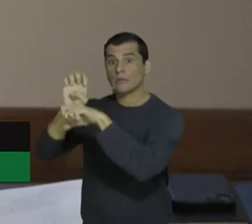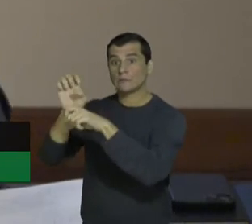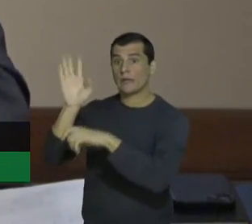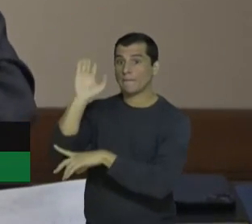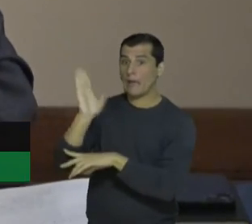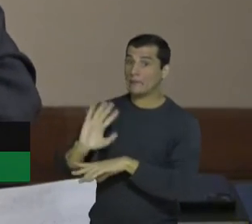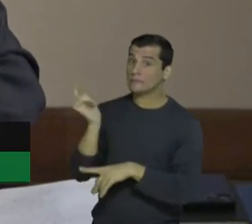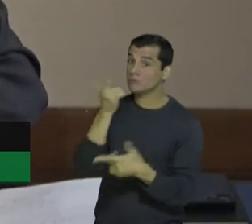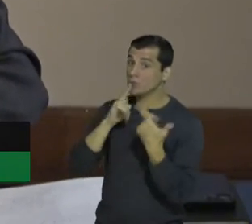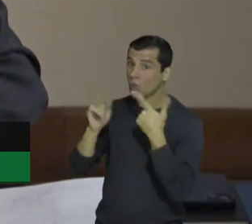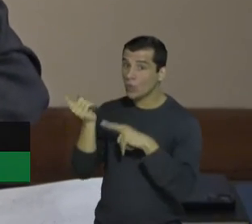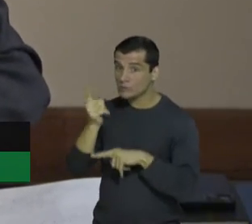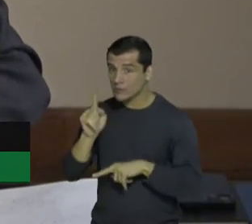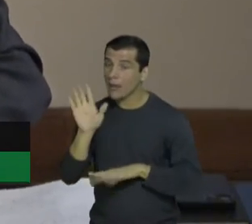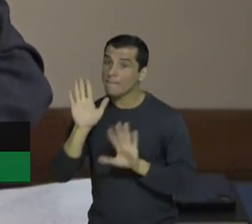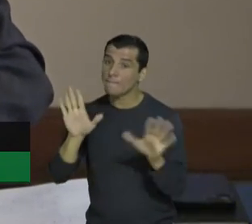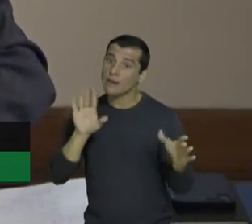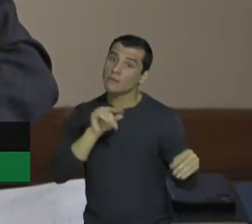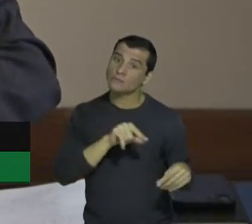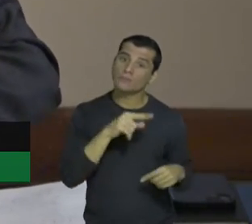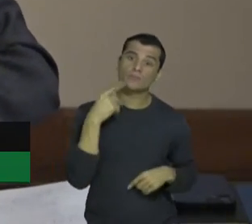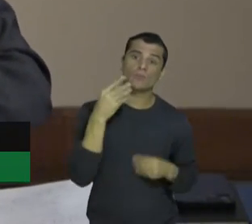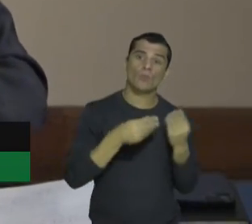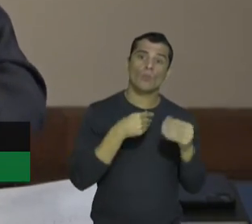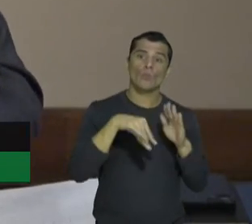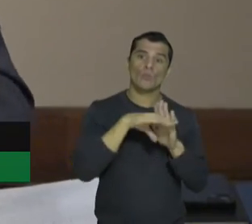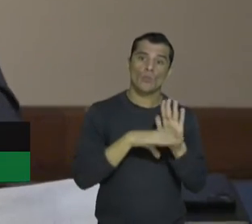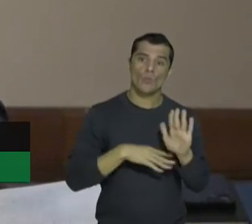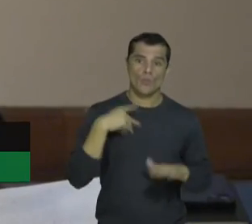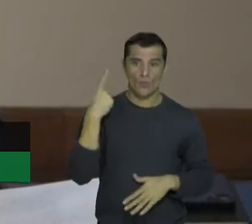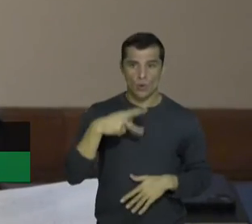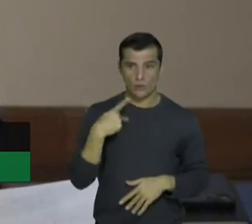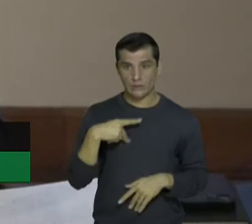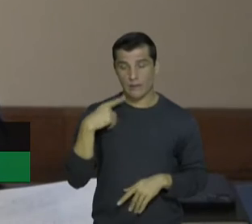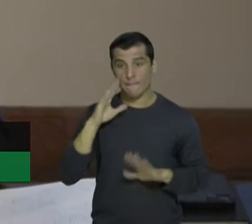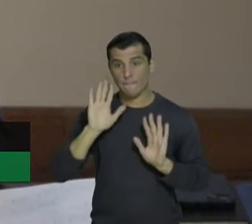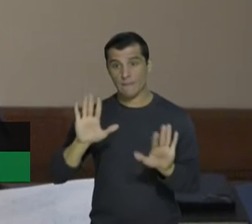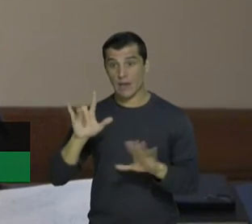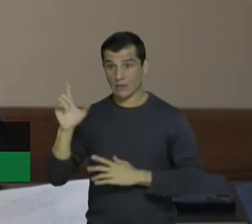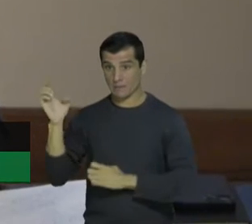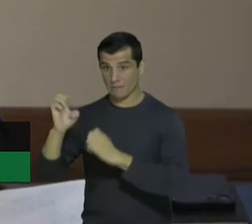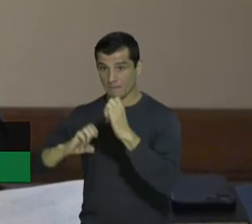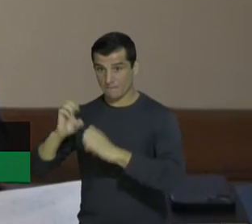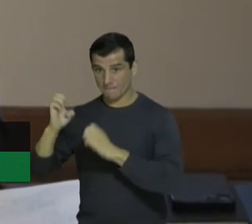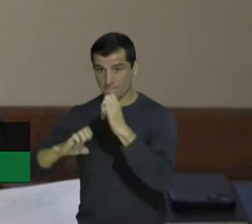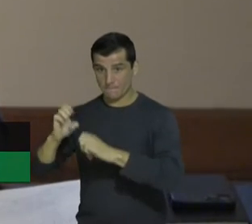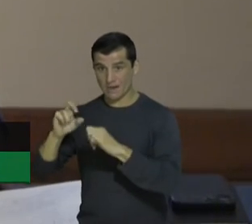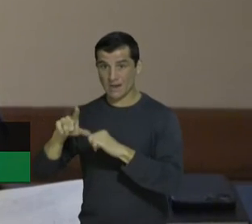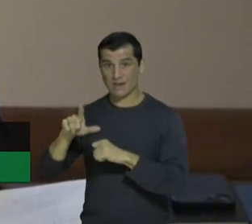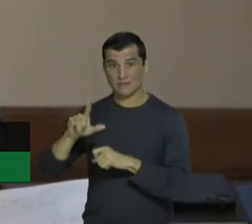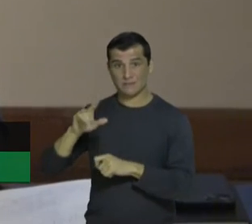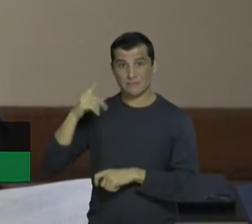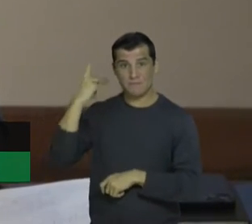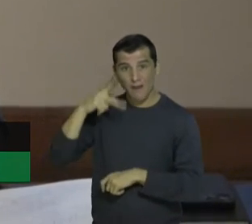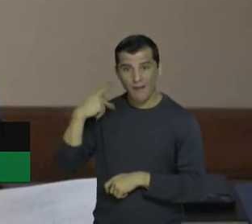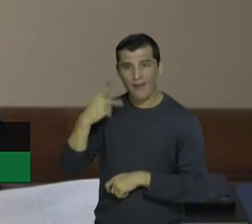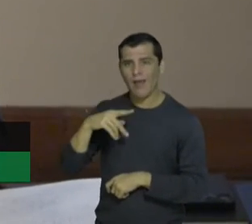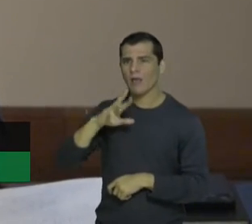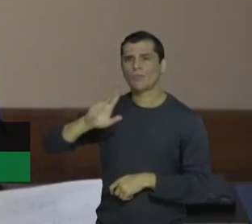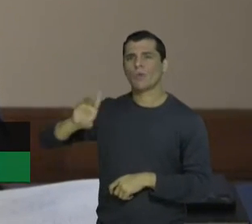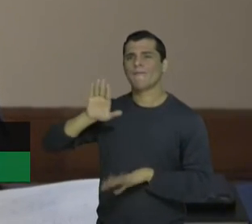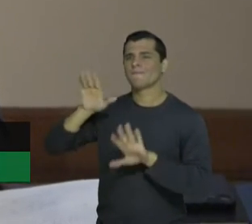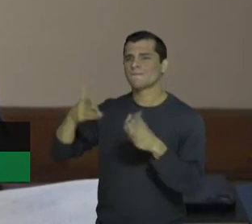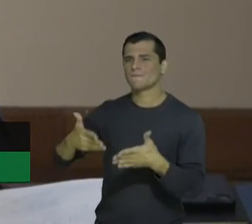não acho que a política Industrial ela não deve ser nunca entrada em benefícios fiscais em situações onde